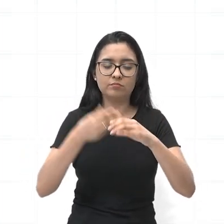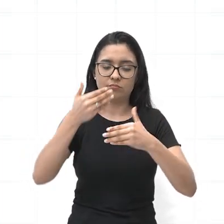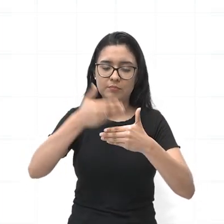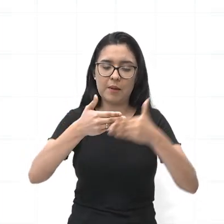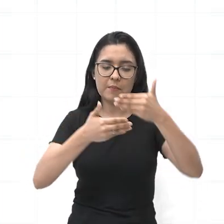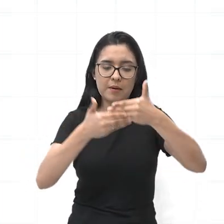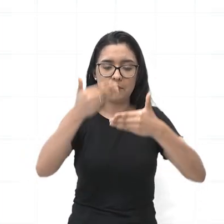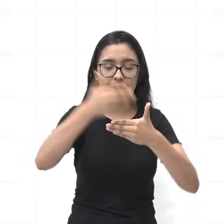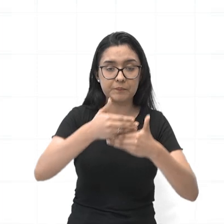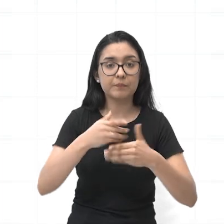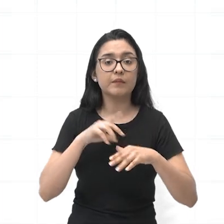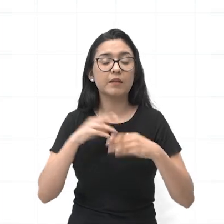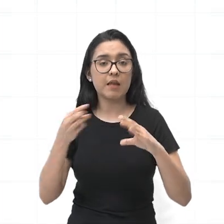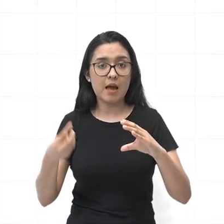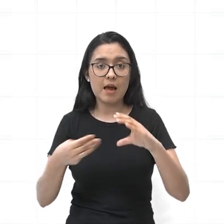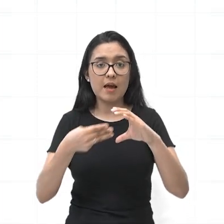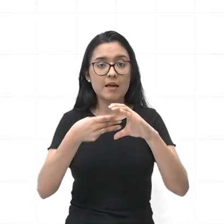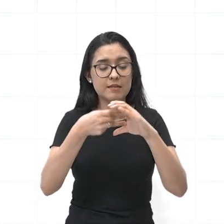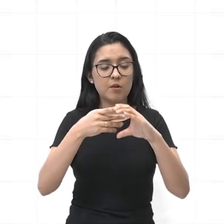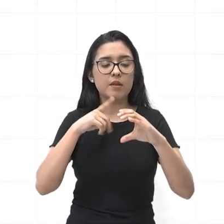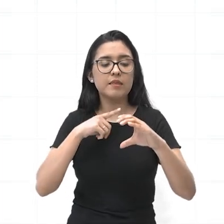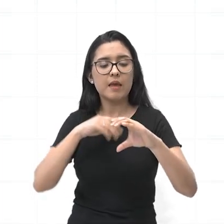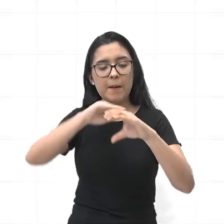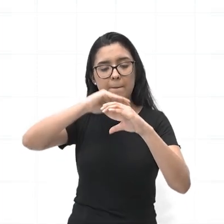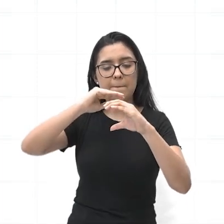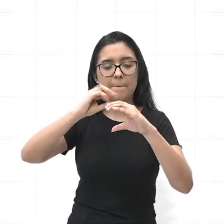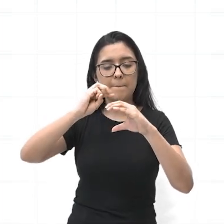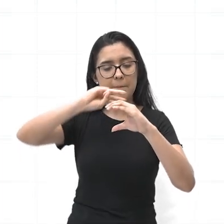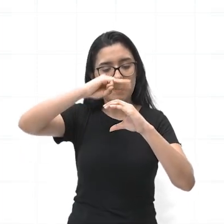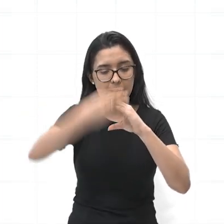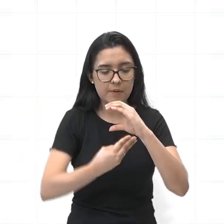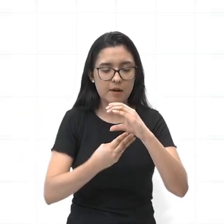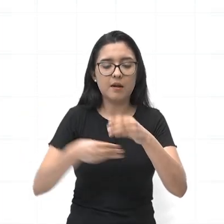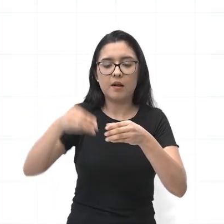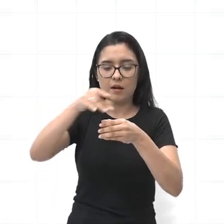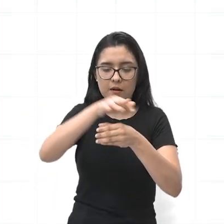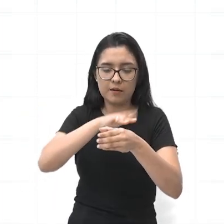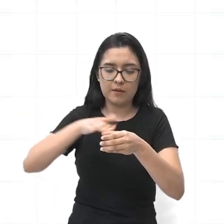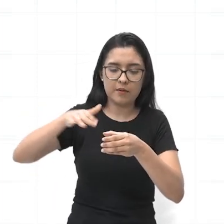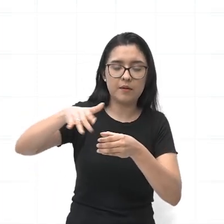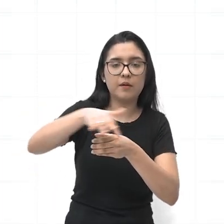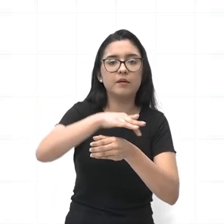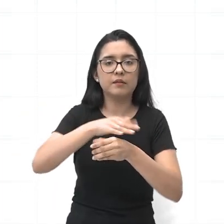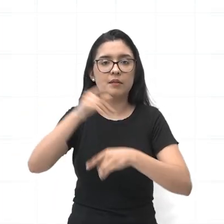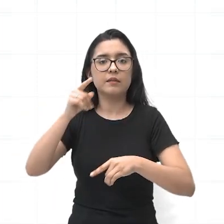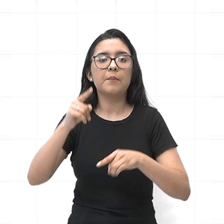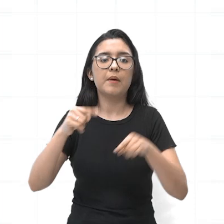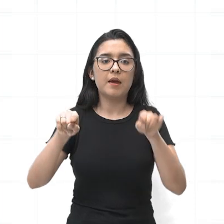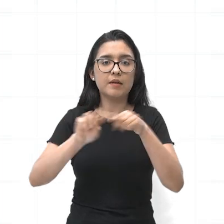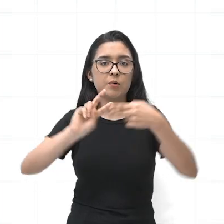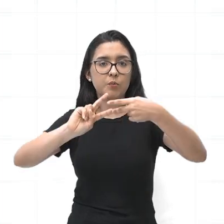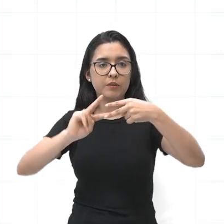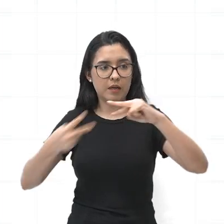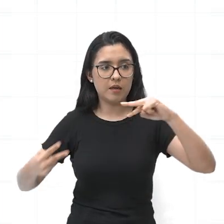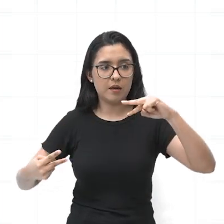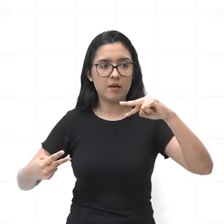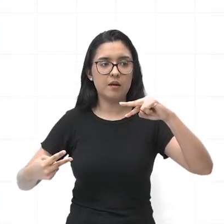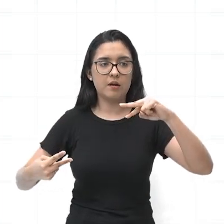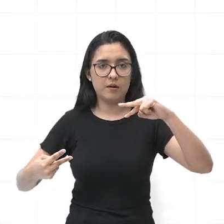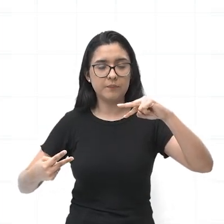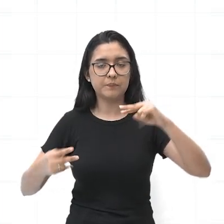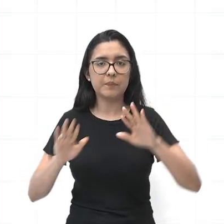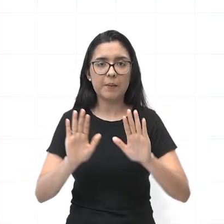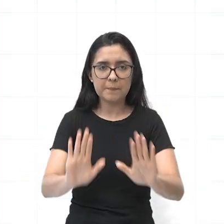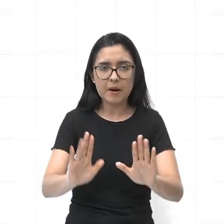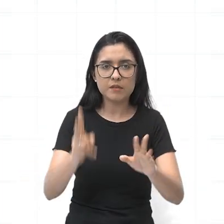células apresentam membrana plasmática, citoplasma e material genético. Mas